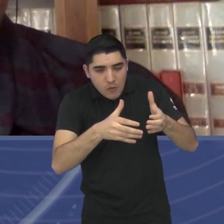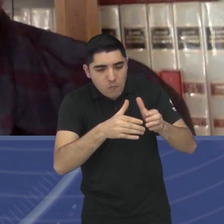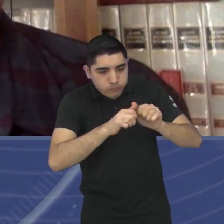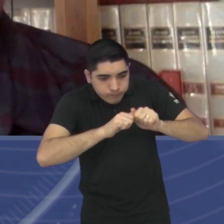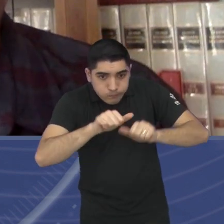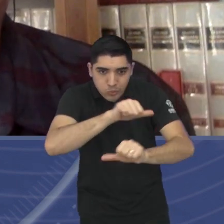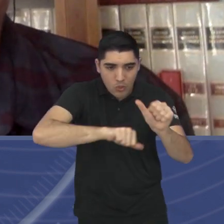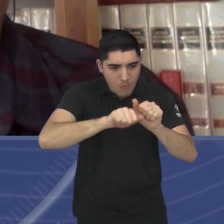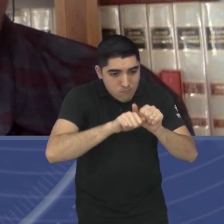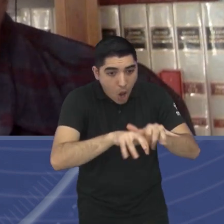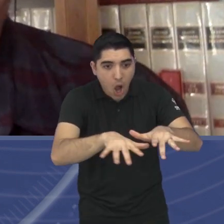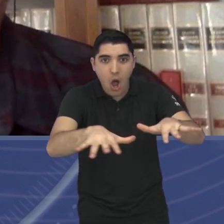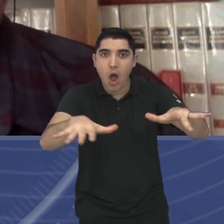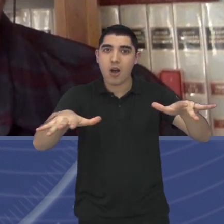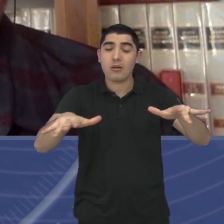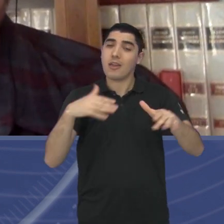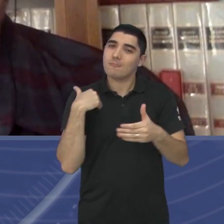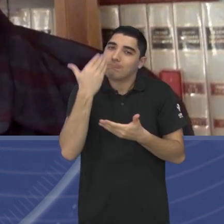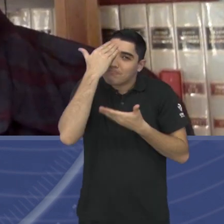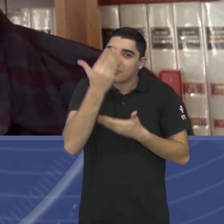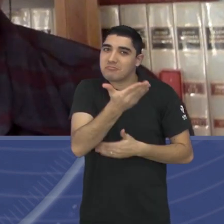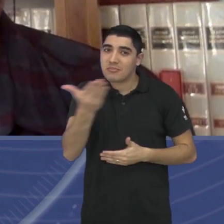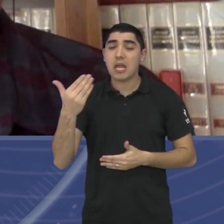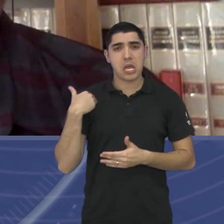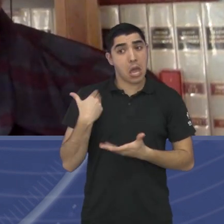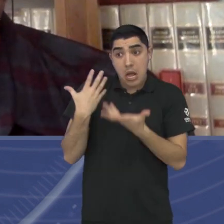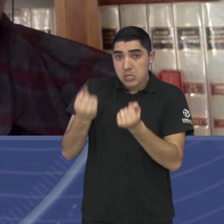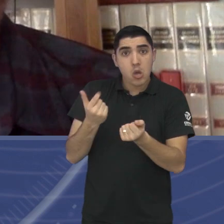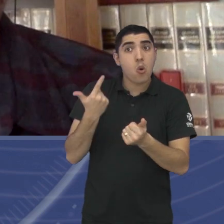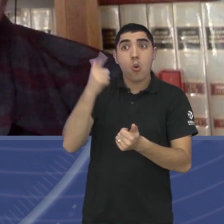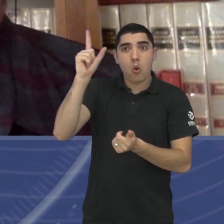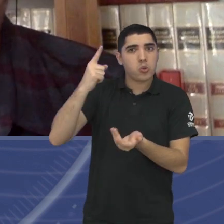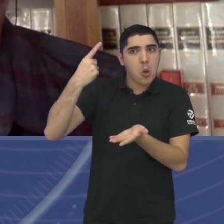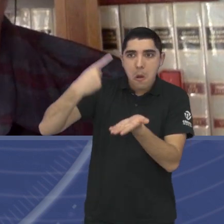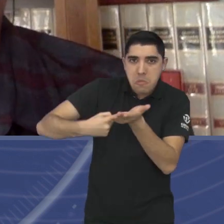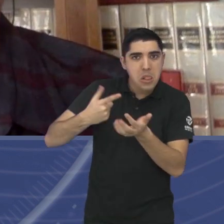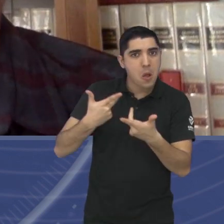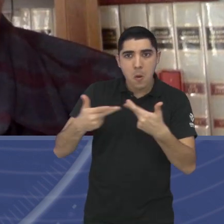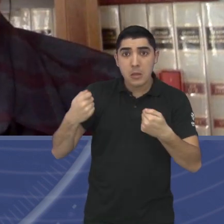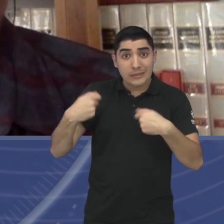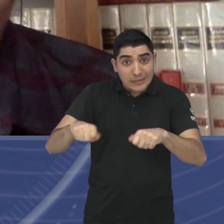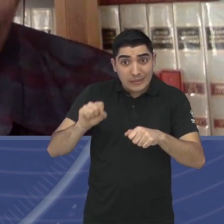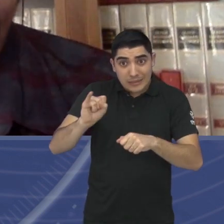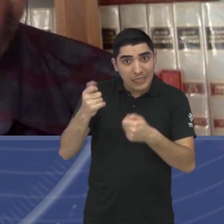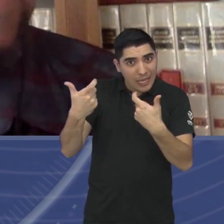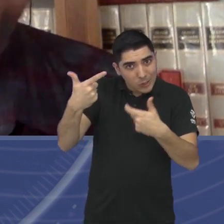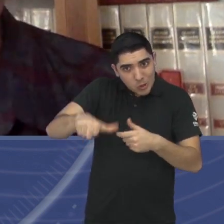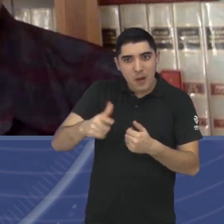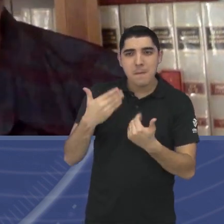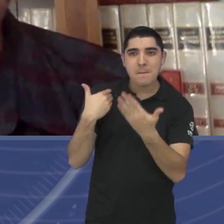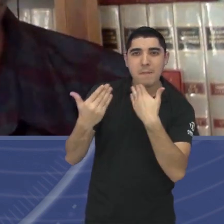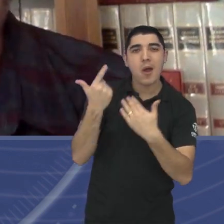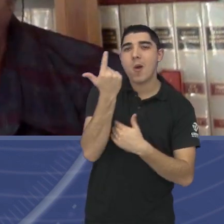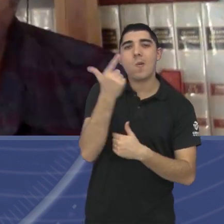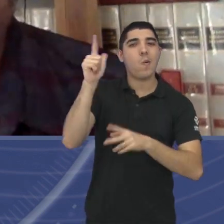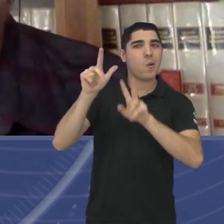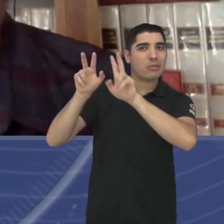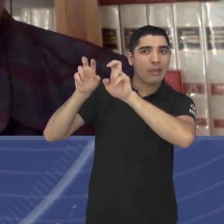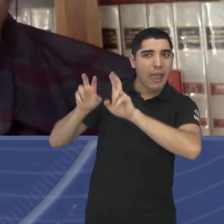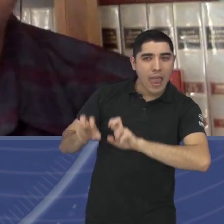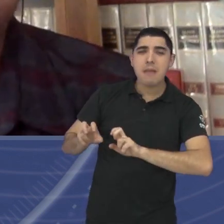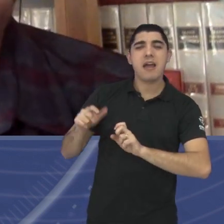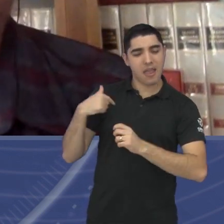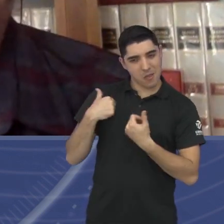maior. Então, eu que agradeço vocês, me coloco à disposição para quando vocês quiserem bater papo sobre alguma